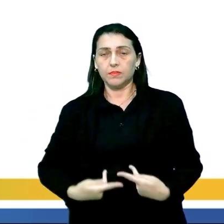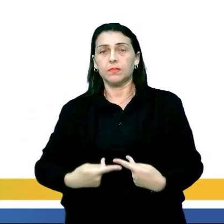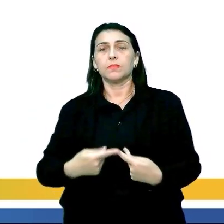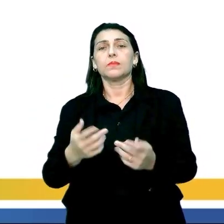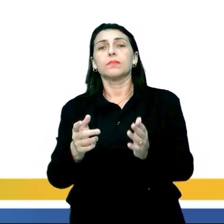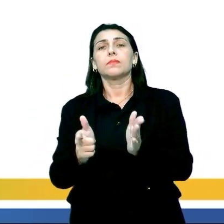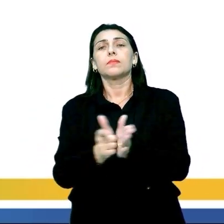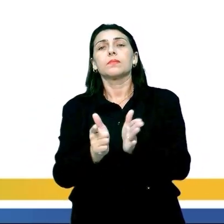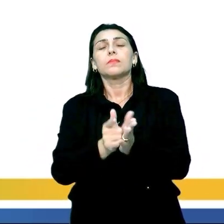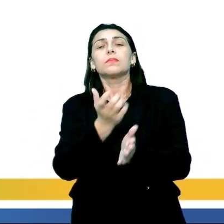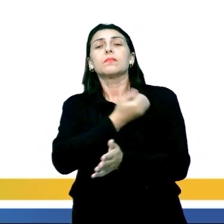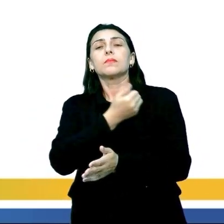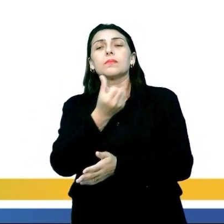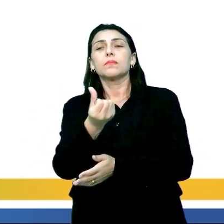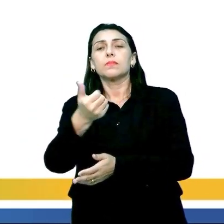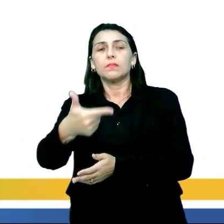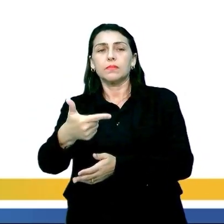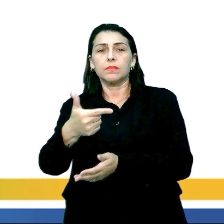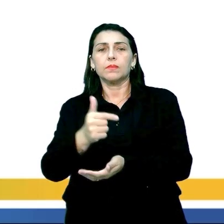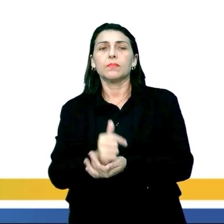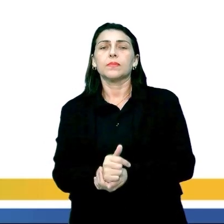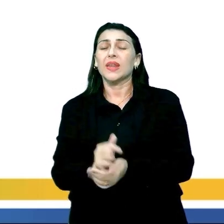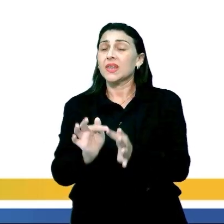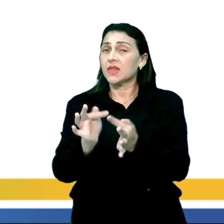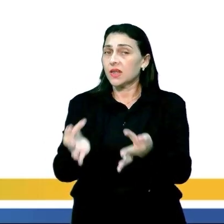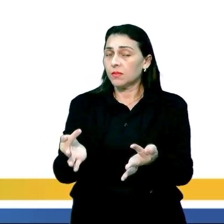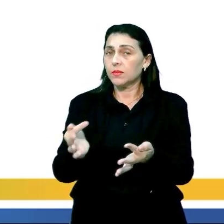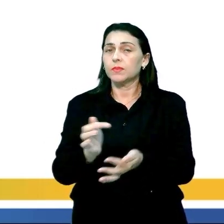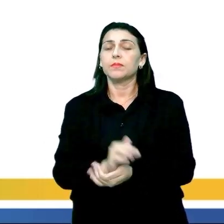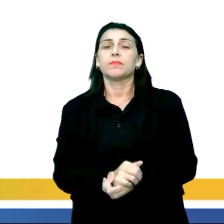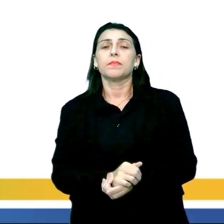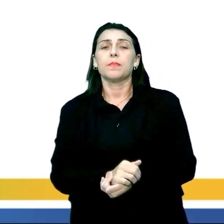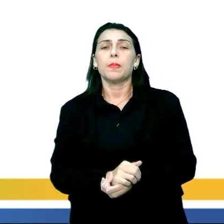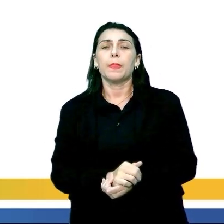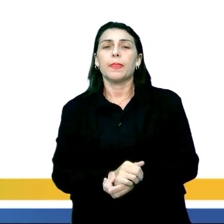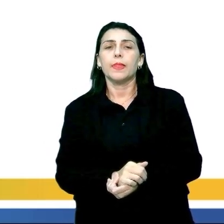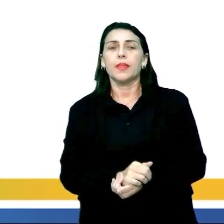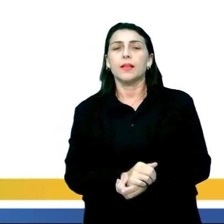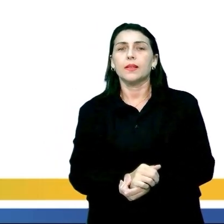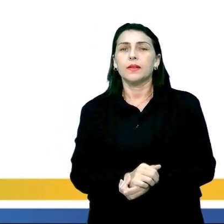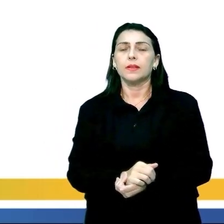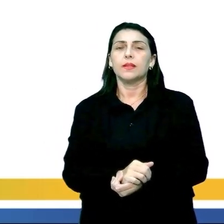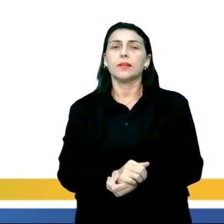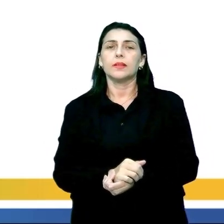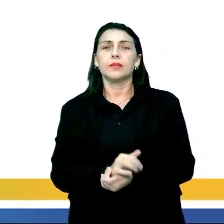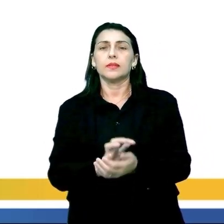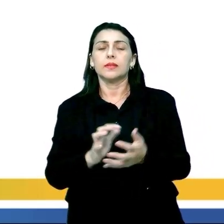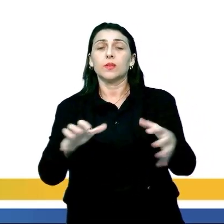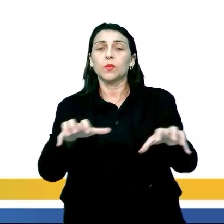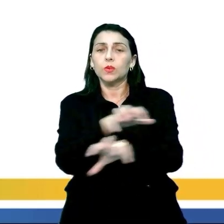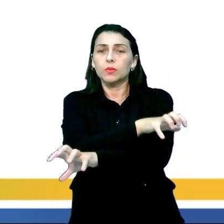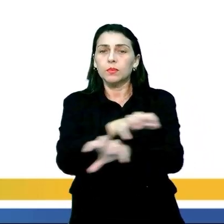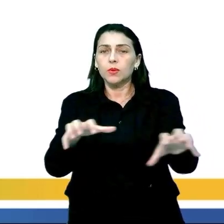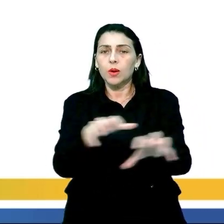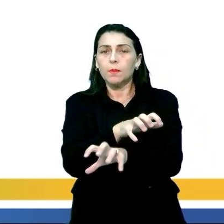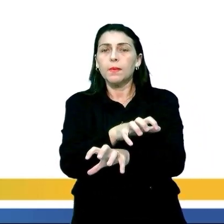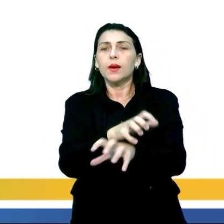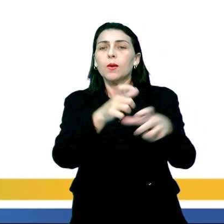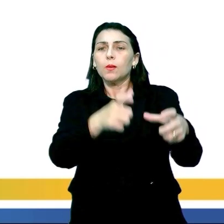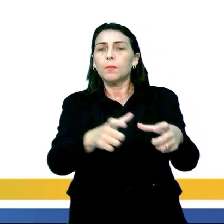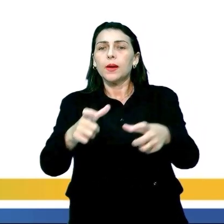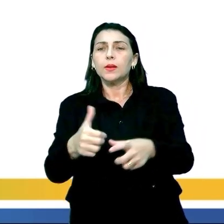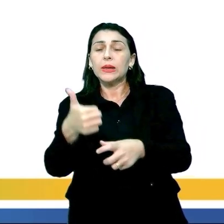página 62. Essa ela tá bem simples. Quando a questão fala a degradação do